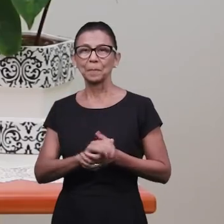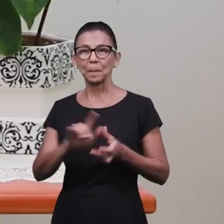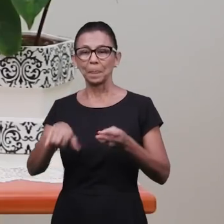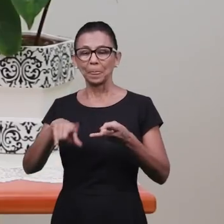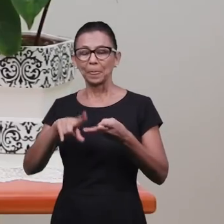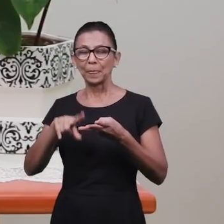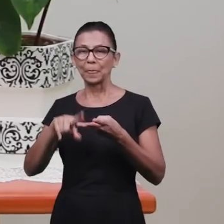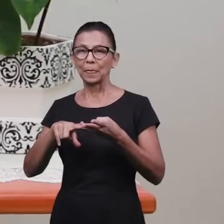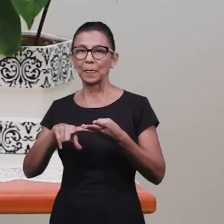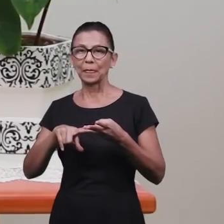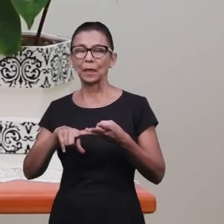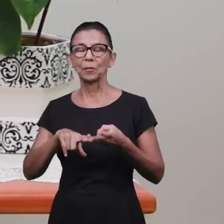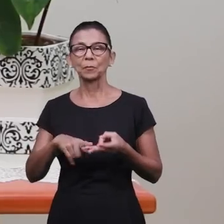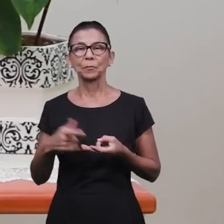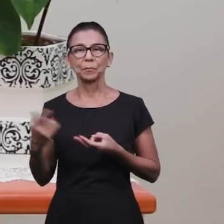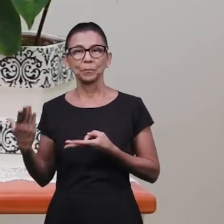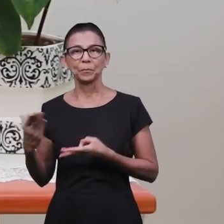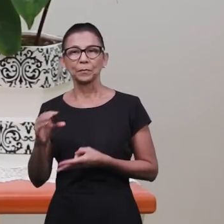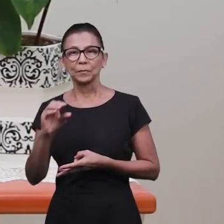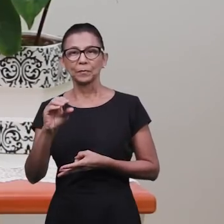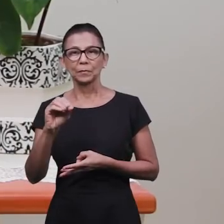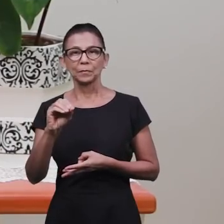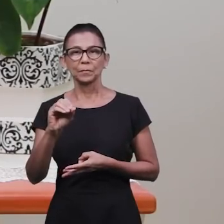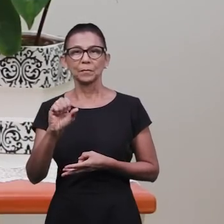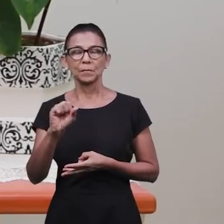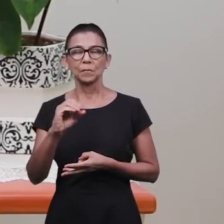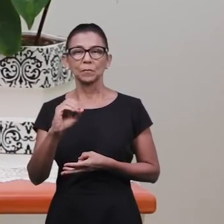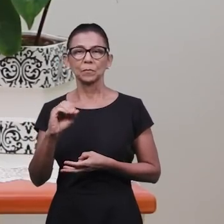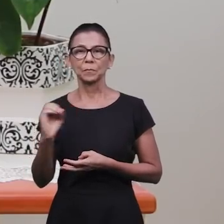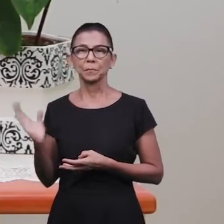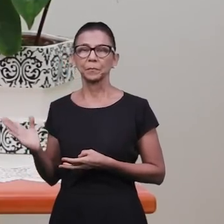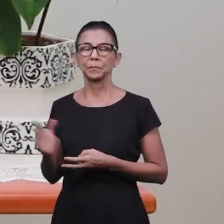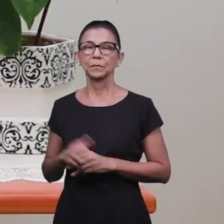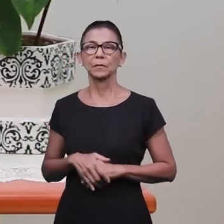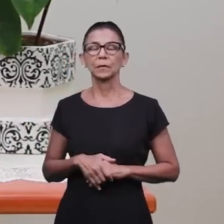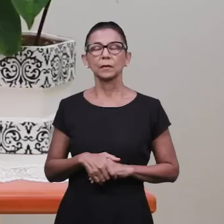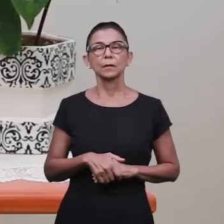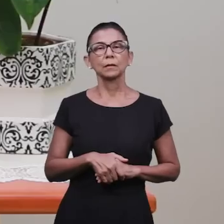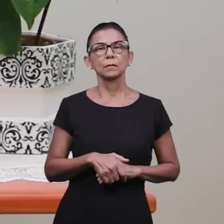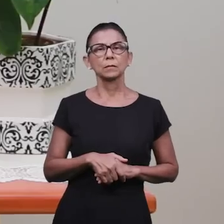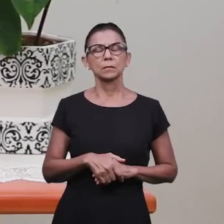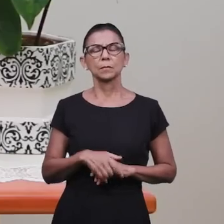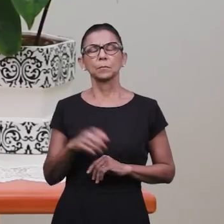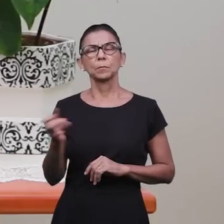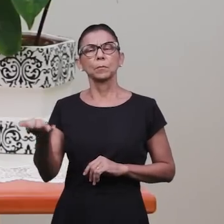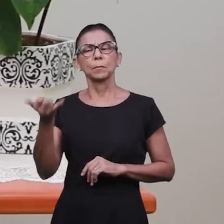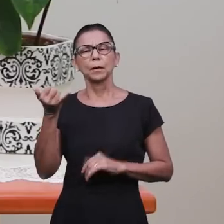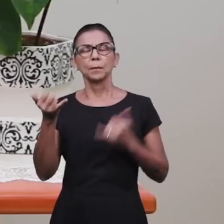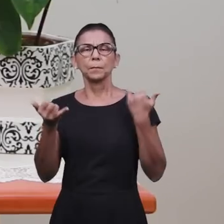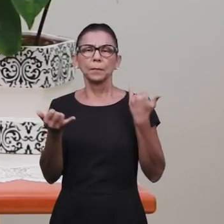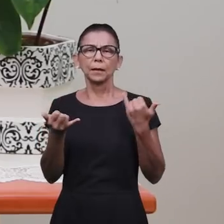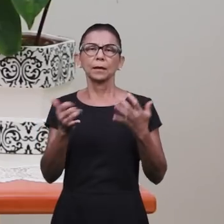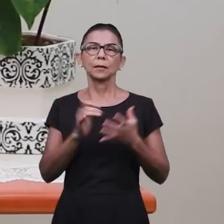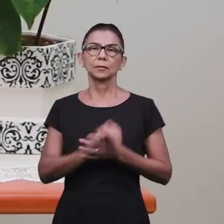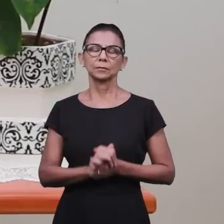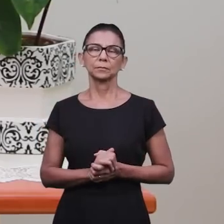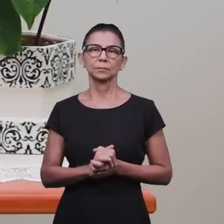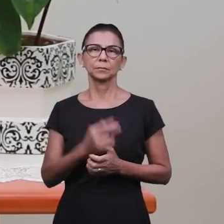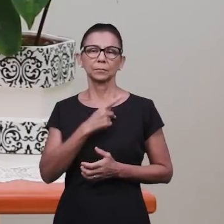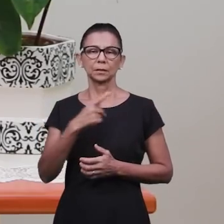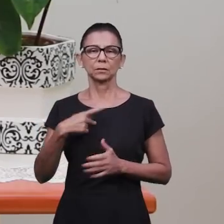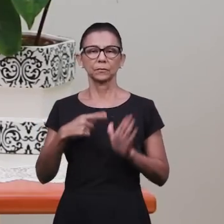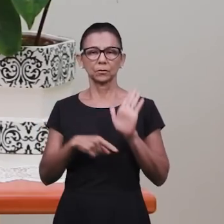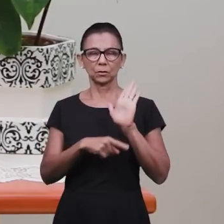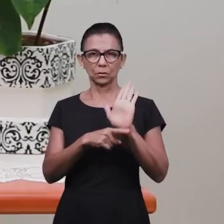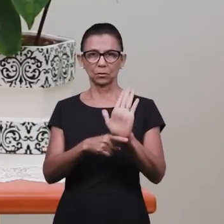último, o 0800, onde você que não é da igreja pode ligar e um pastor vai te atender, vai orar por